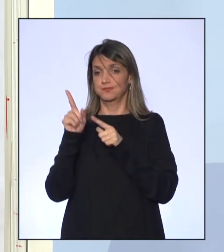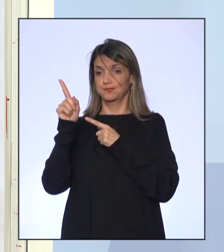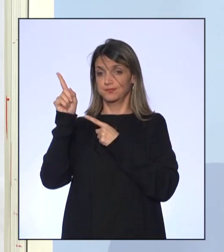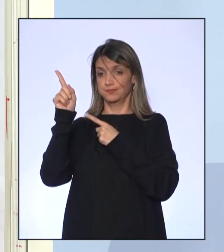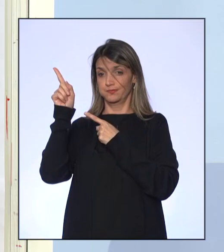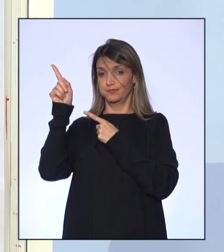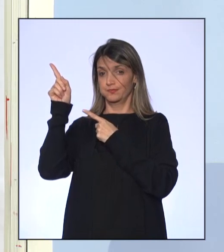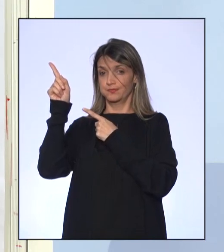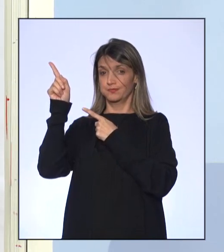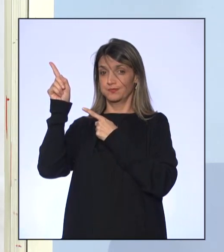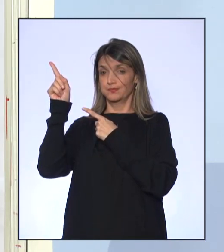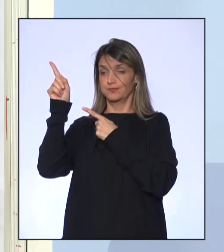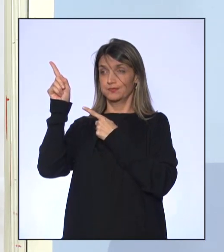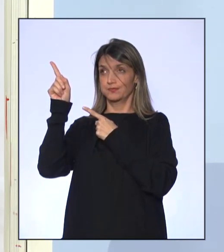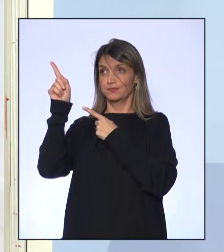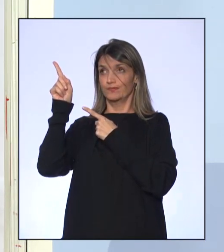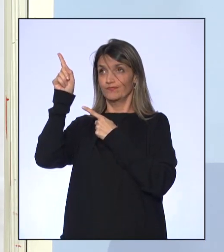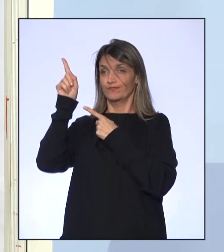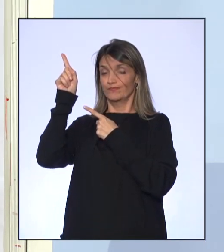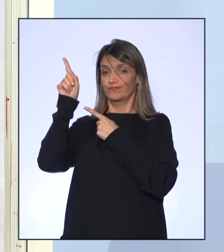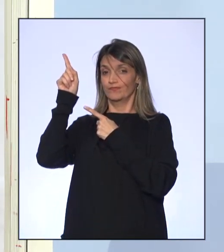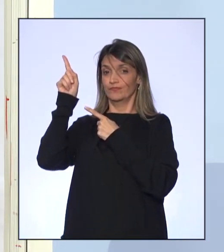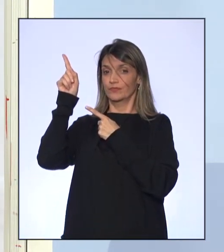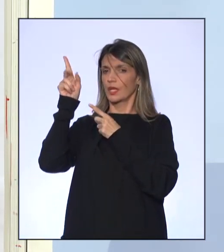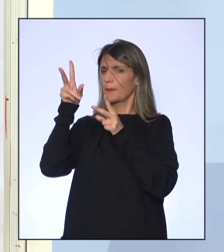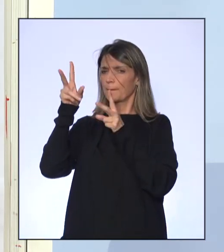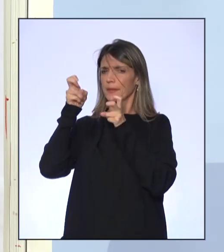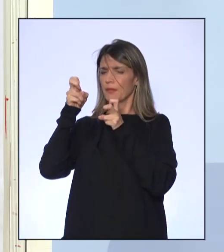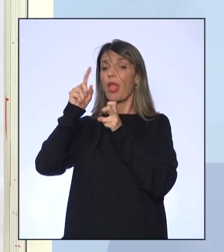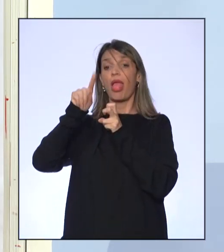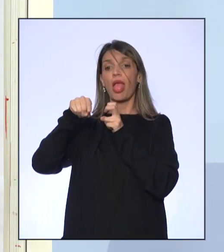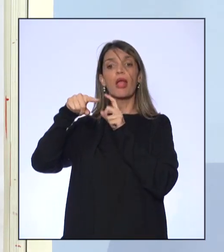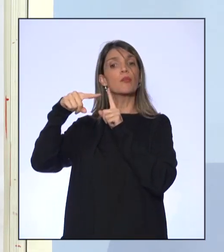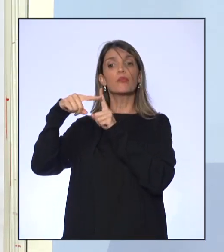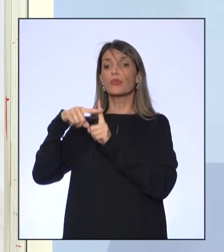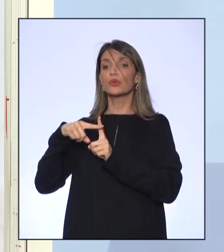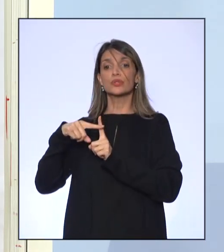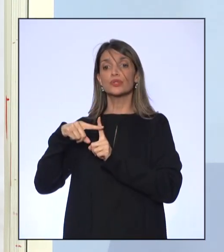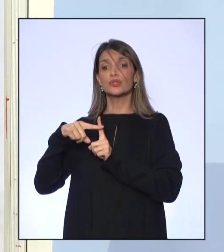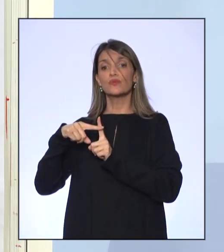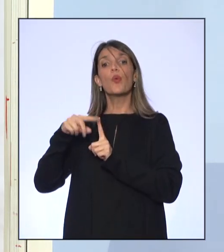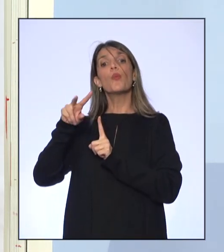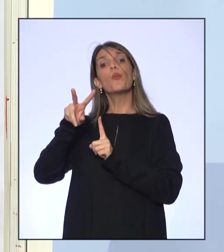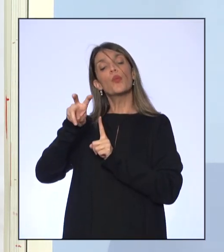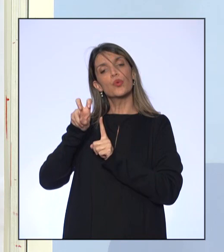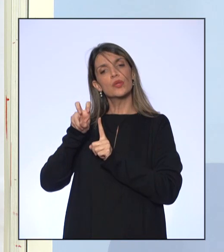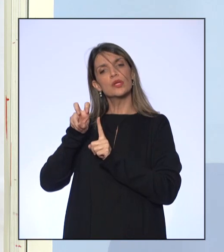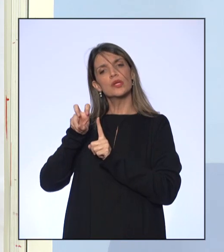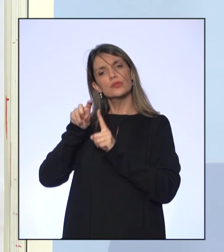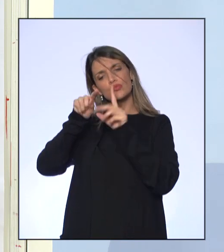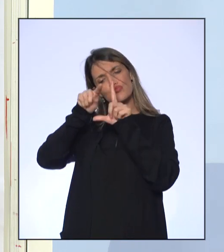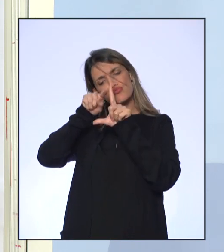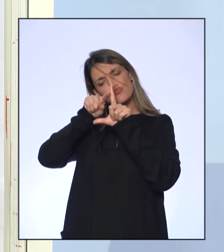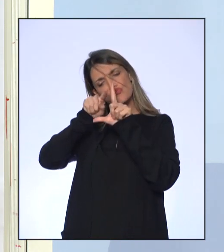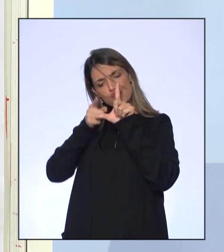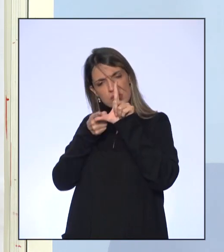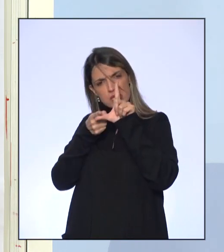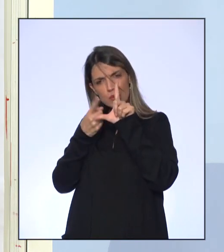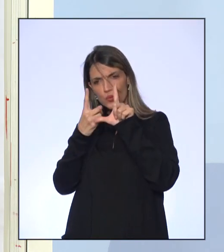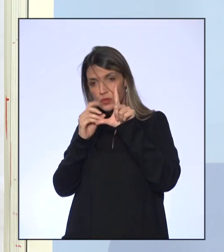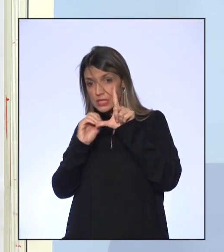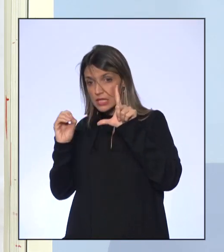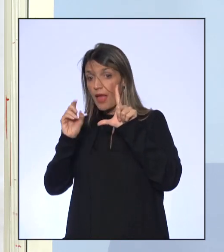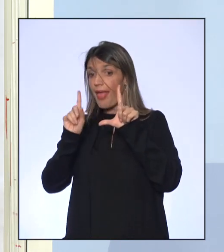projetar ele para cá ó vocês olharem ele é positivo por isso que o ângulo de 100° no caso aí